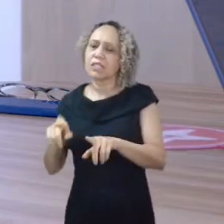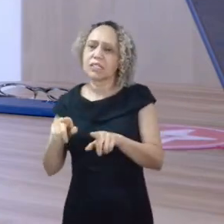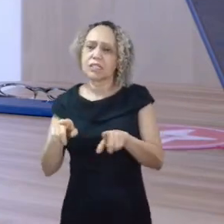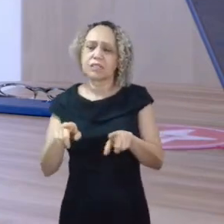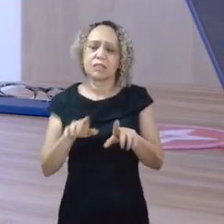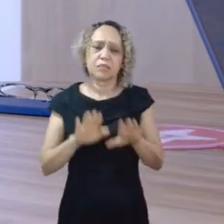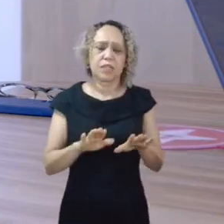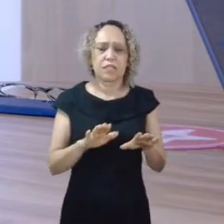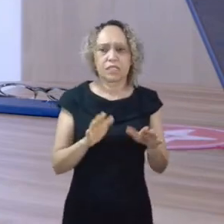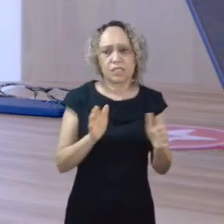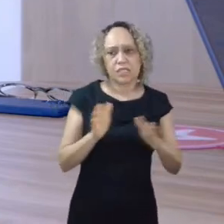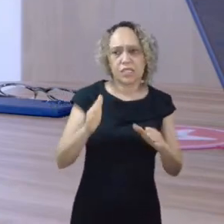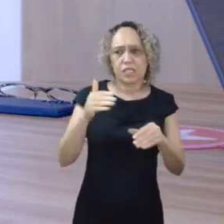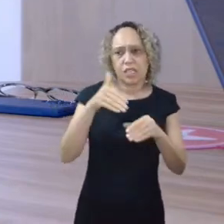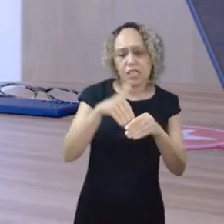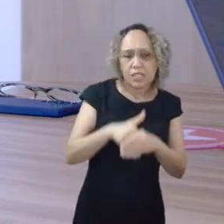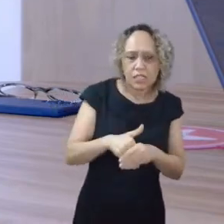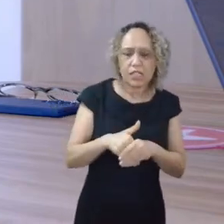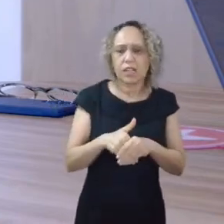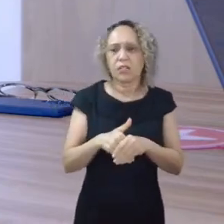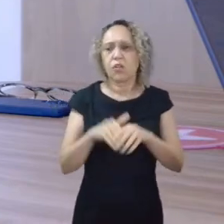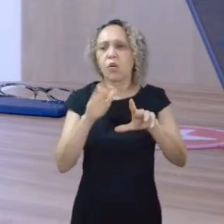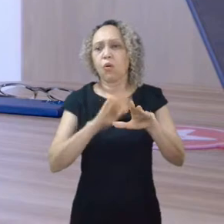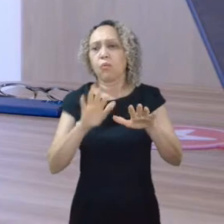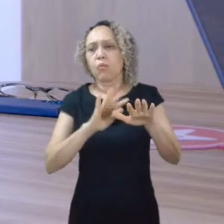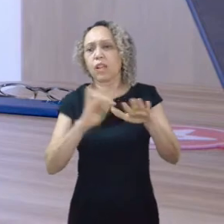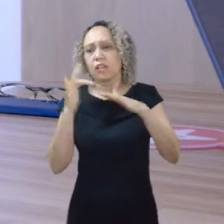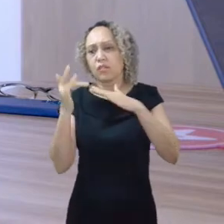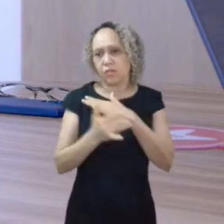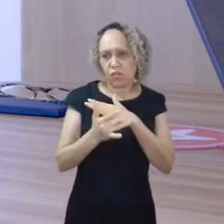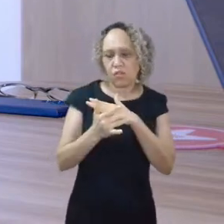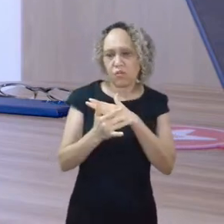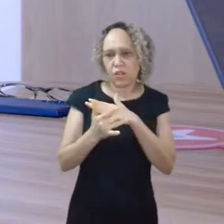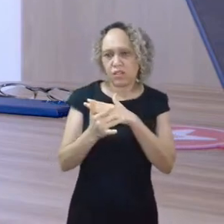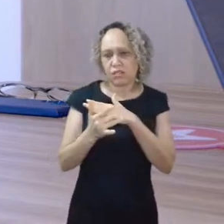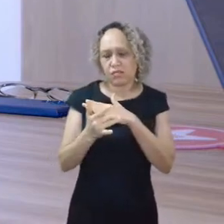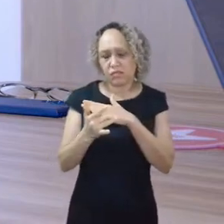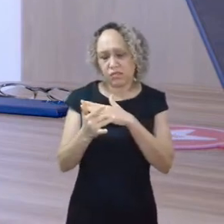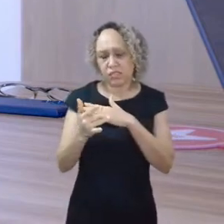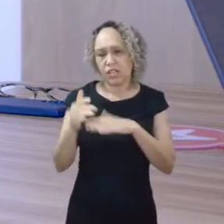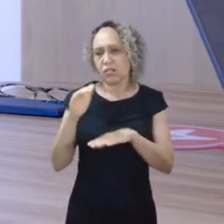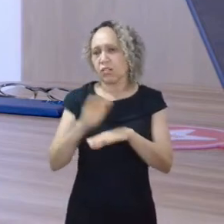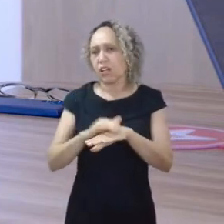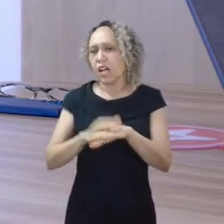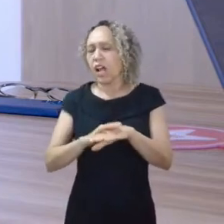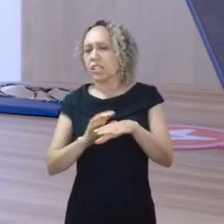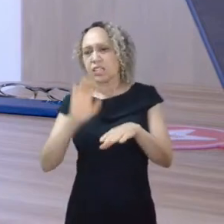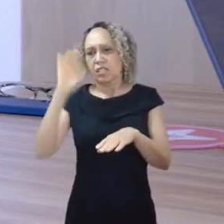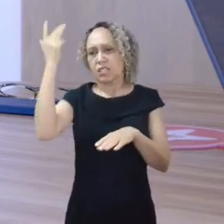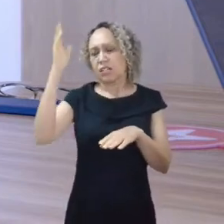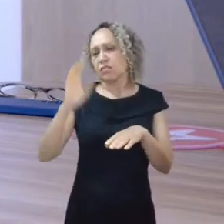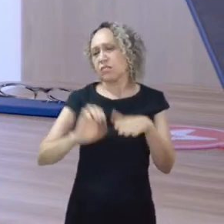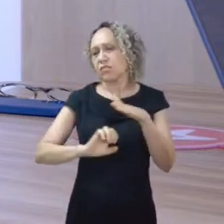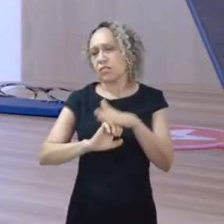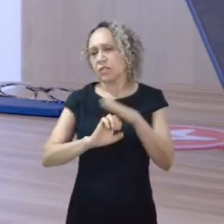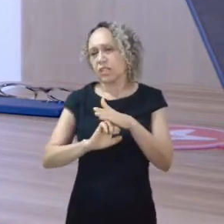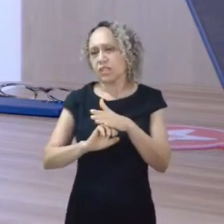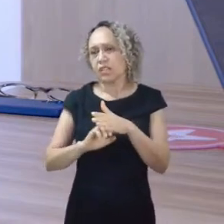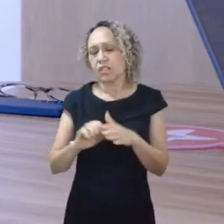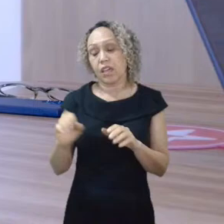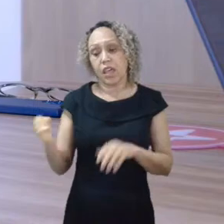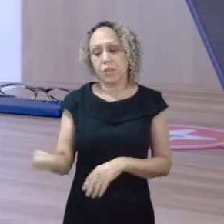seja fora da eleição, está muito na mão das plataformas essa decisão. Então, é muito importante que o Supremo, sim, avance